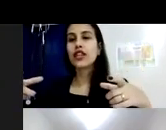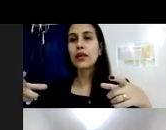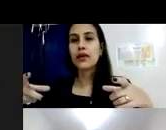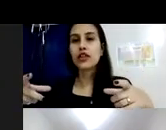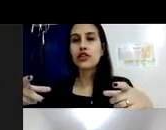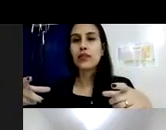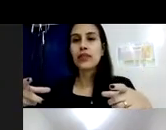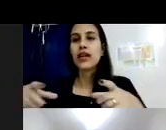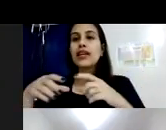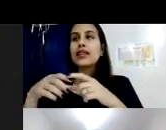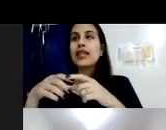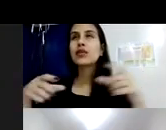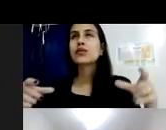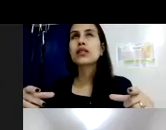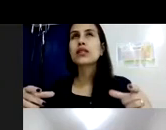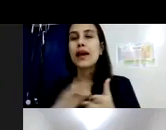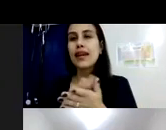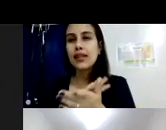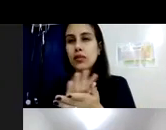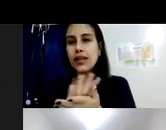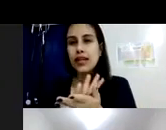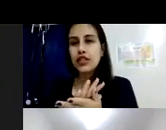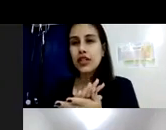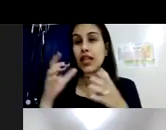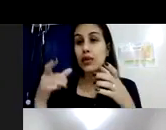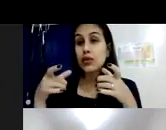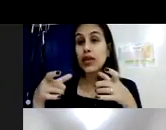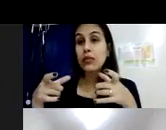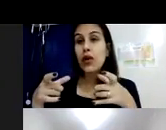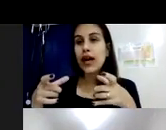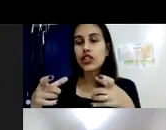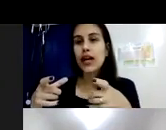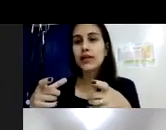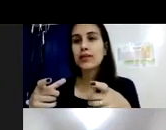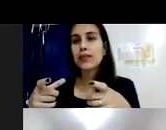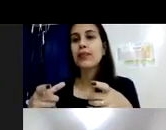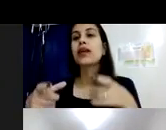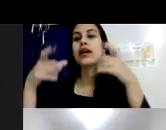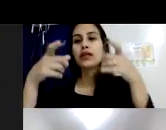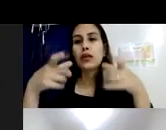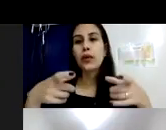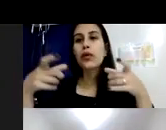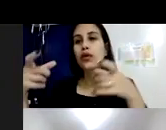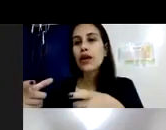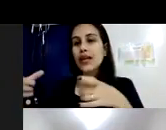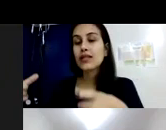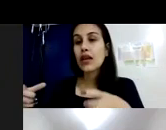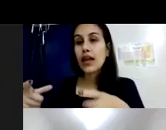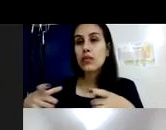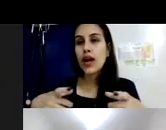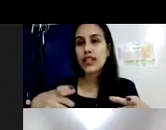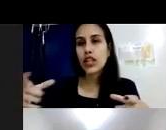falei antiderrapante. Tem uns que parecem uma lixa e tem outro que é emborrachado. Então, procure colocar